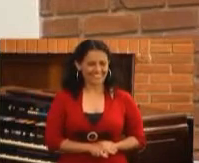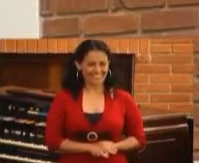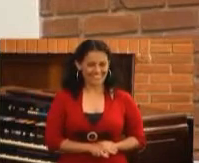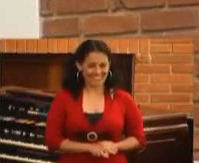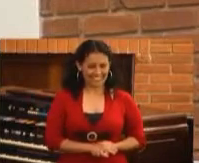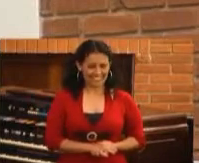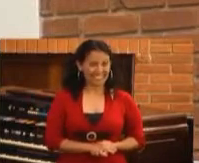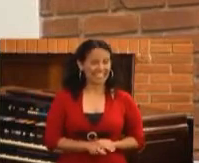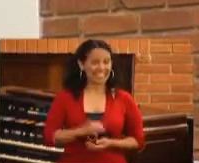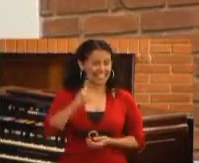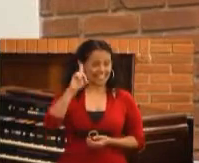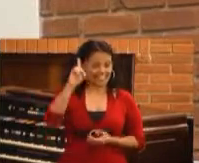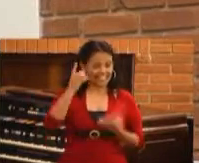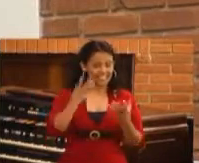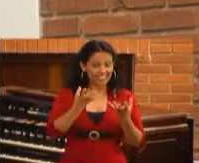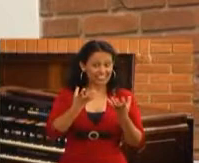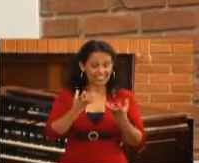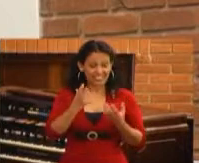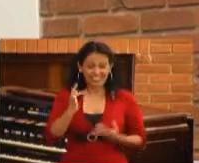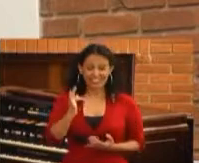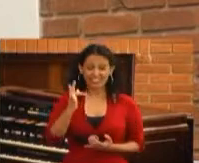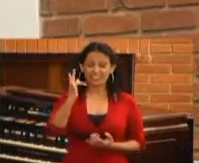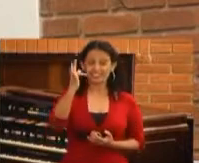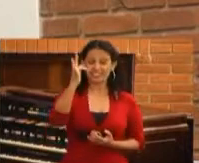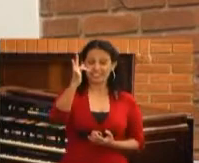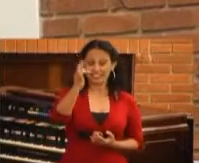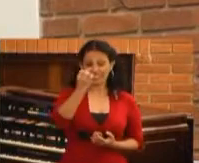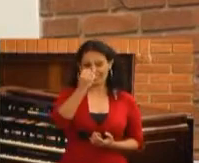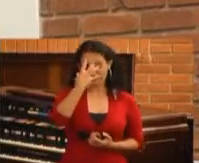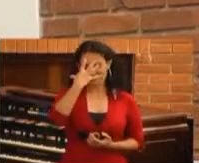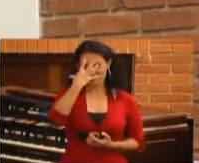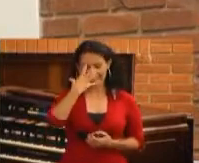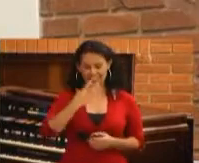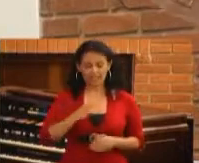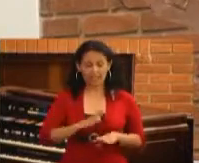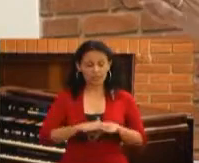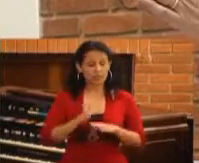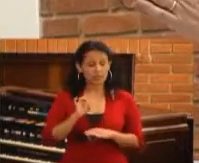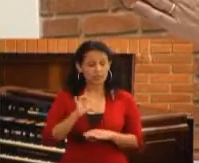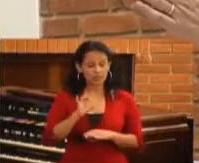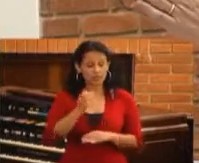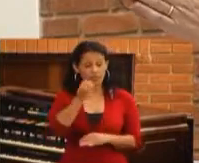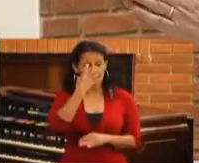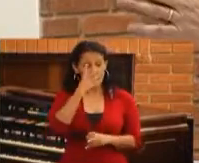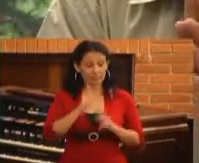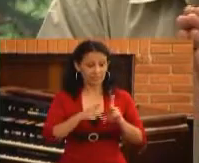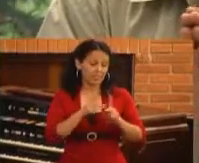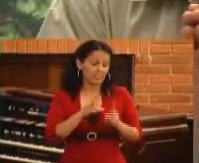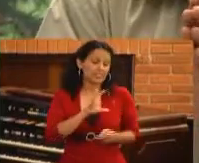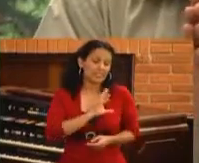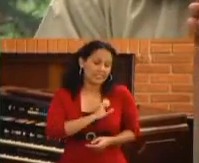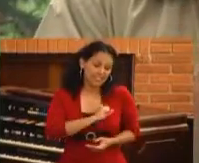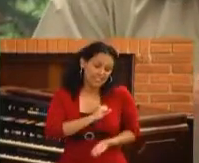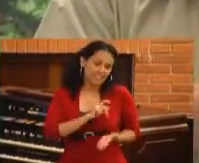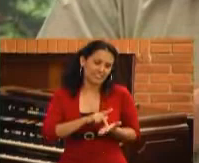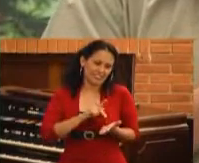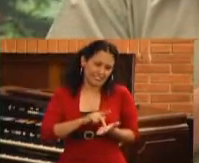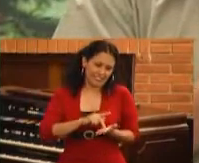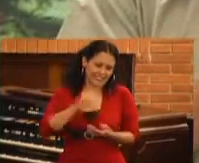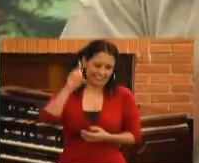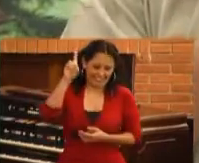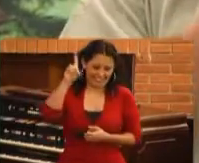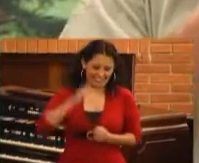nos revelar, vai revelar àqueles que amam a Ele.